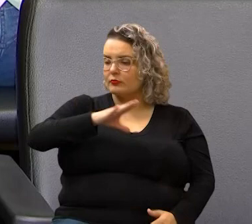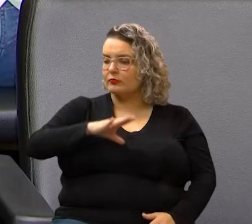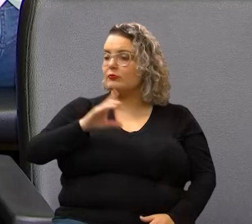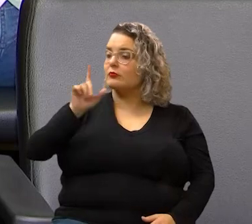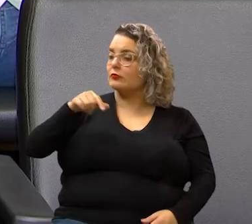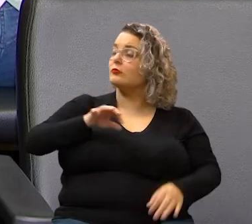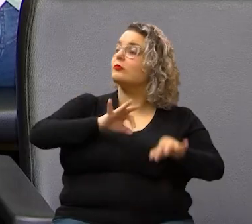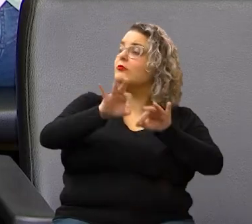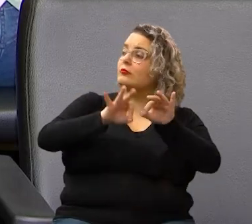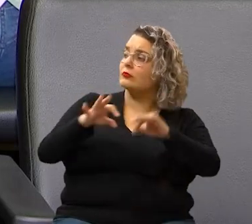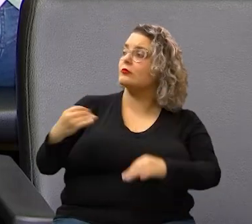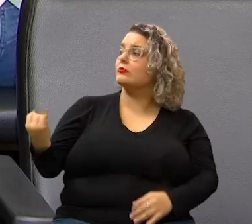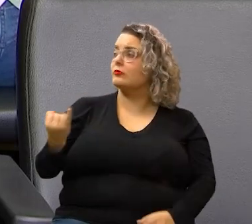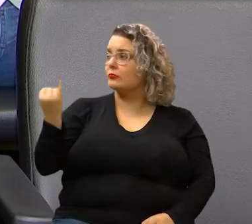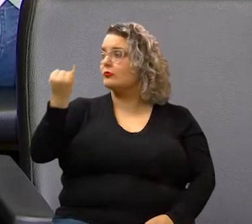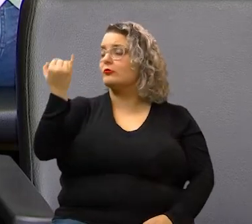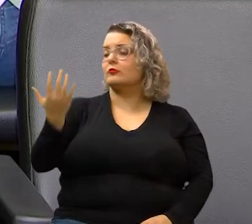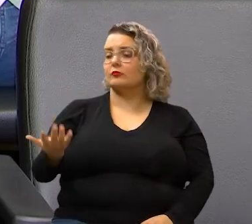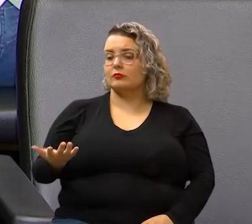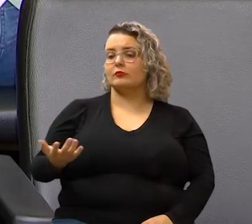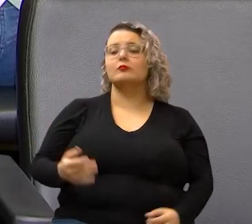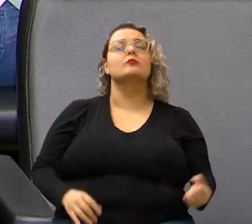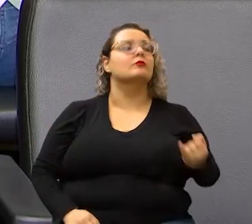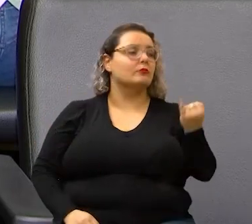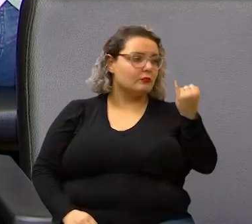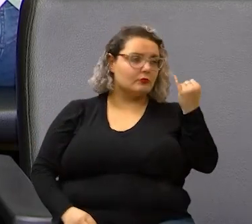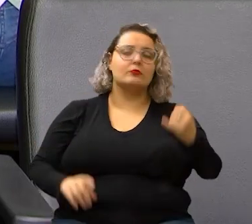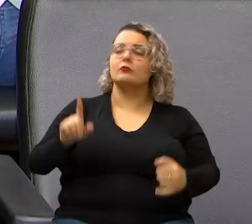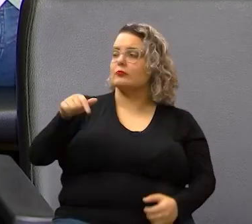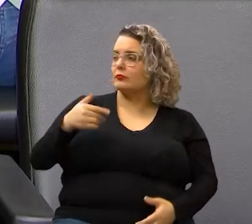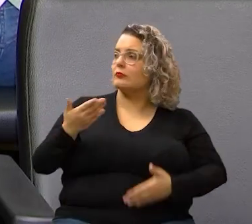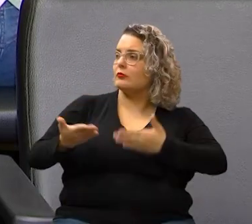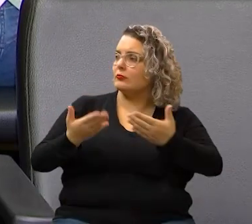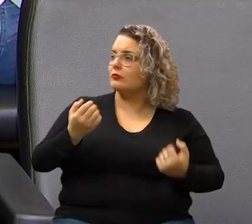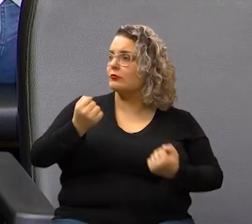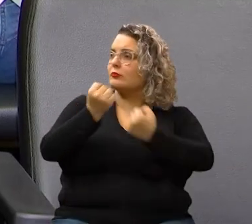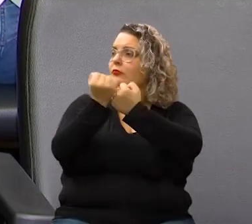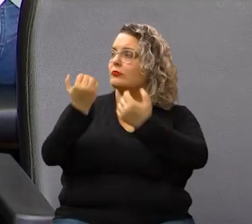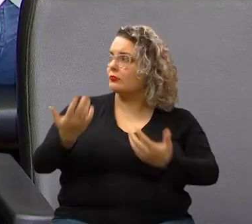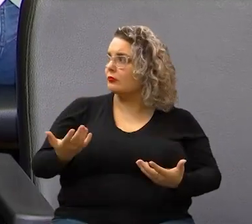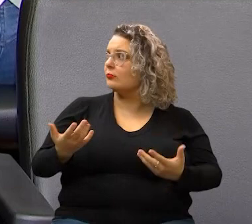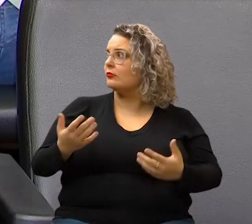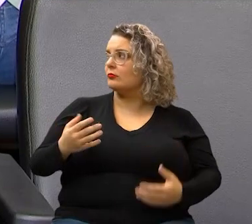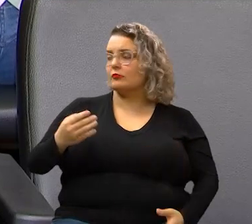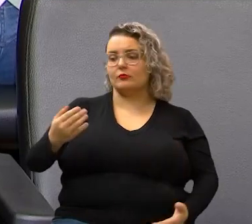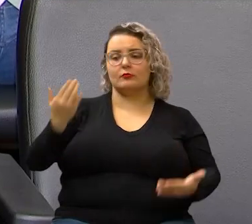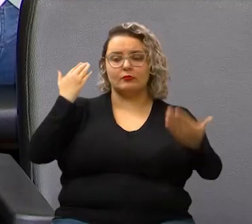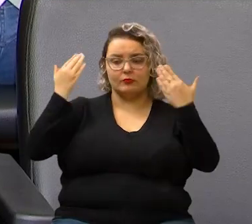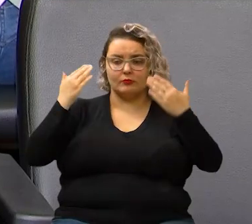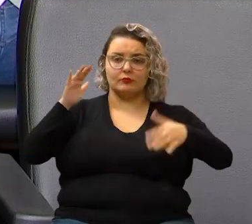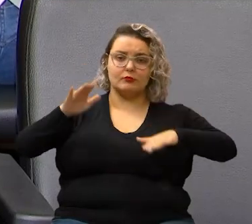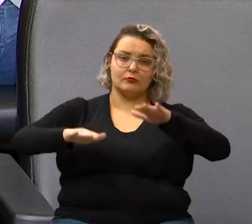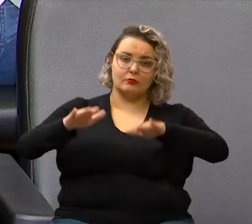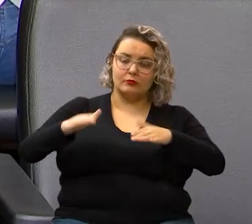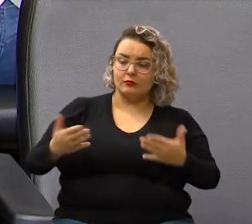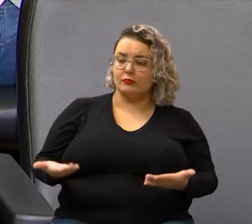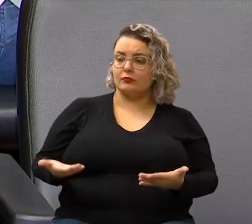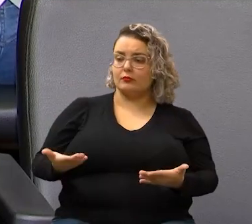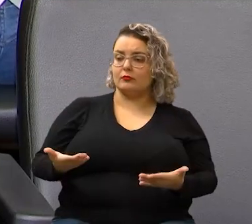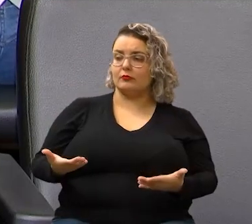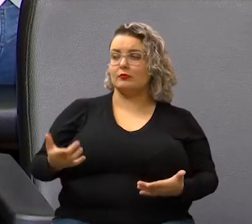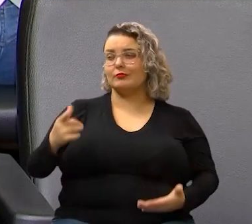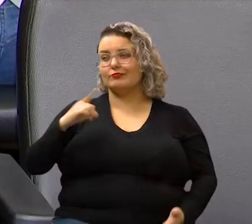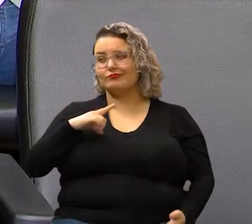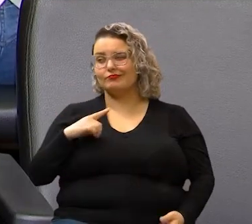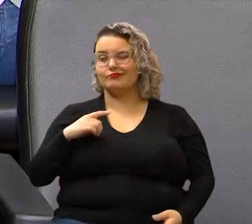ao município, mas é um projeto importante que lida com essa questão desse apoio psicológico, que muitas vezes as